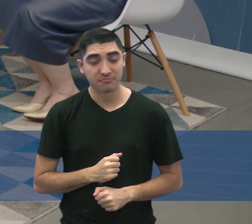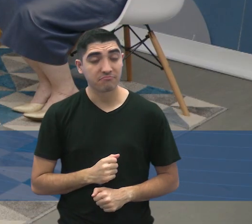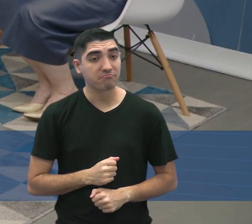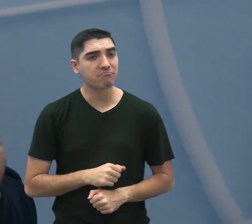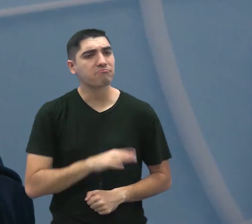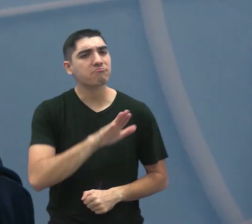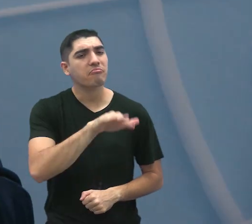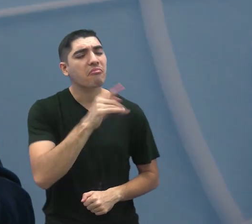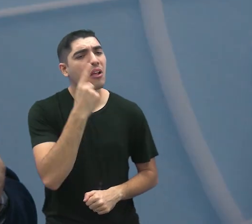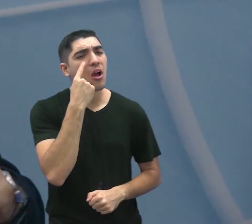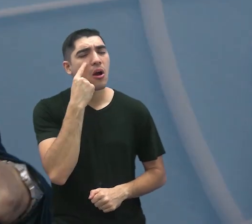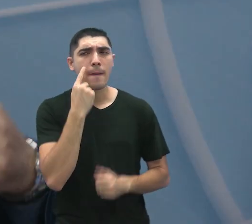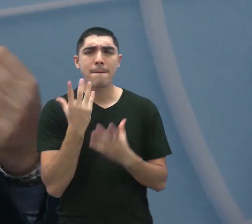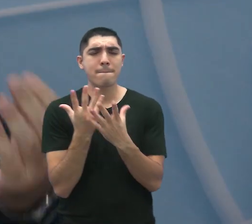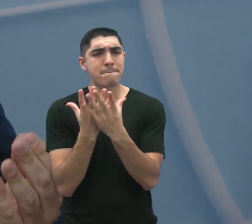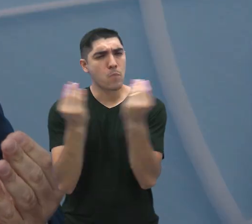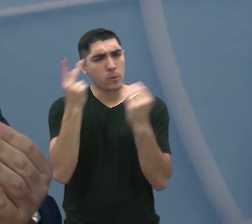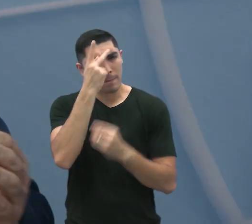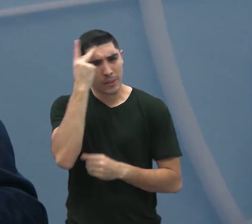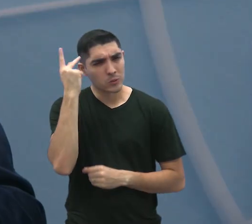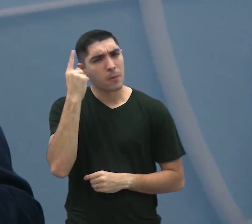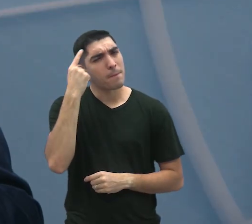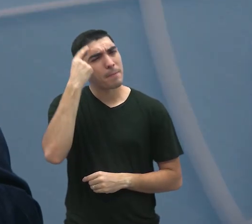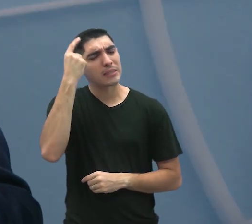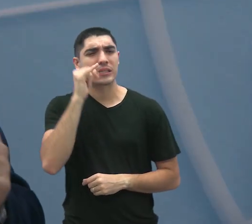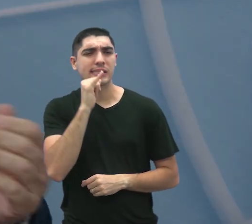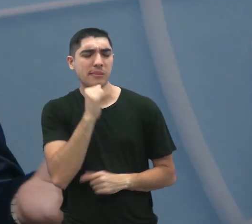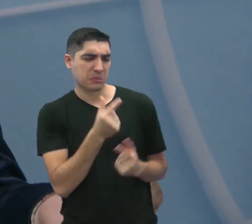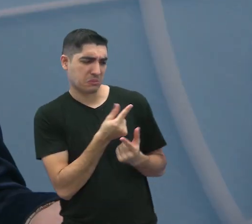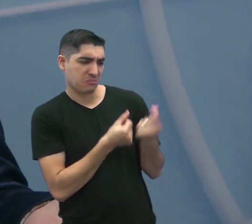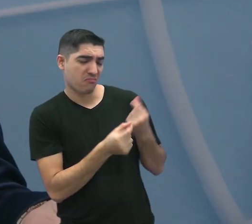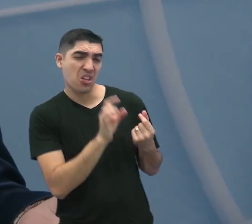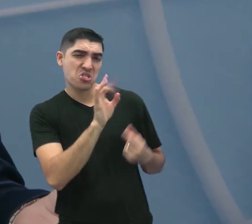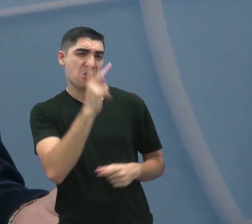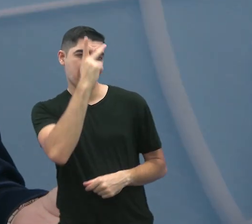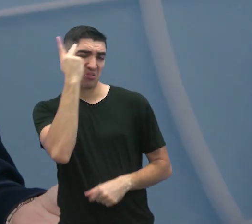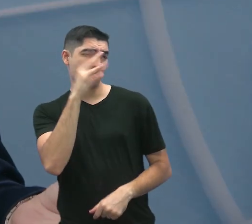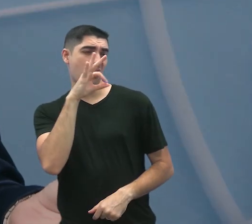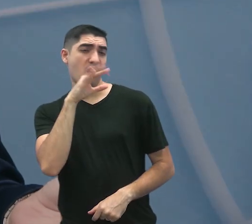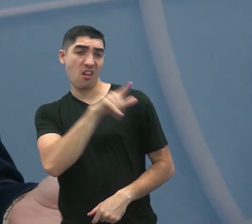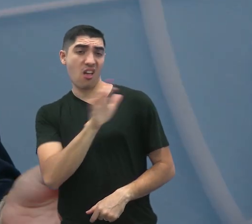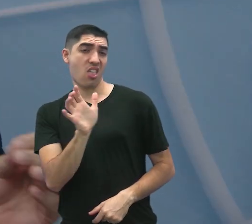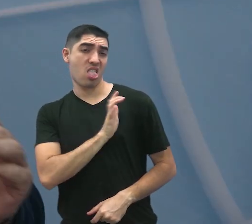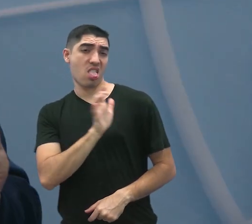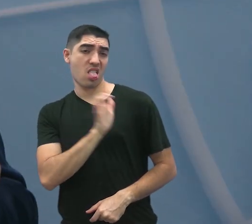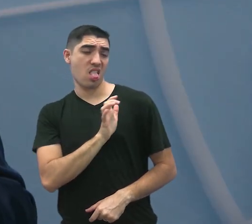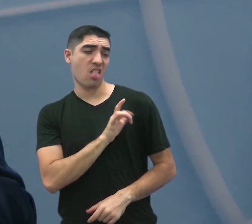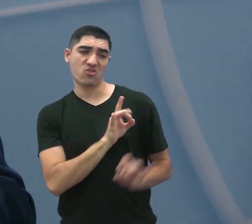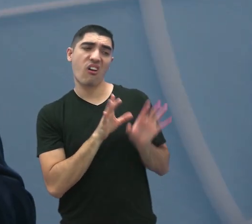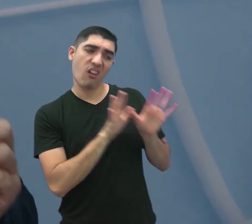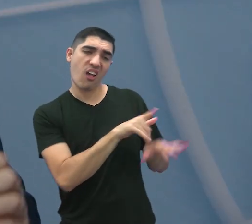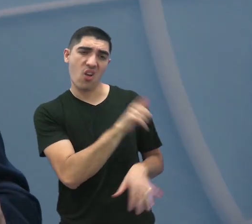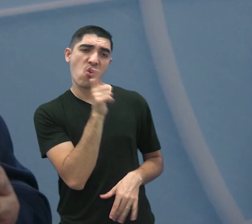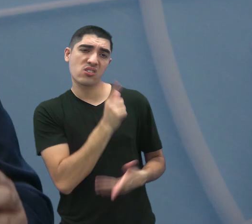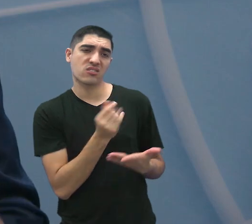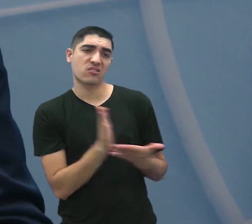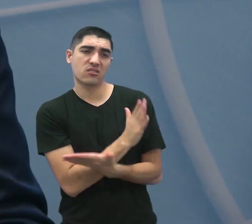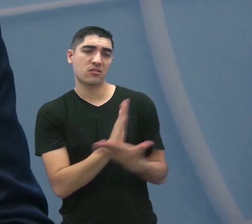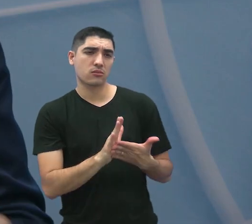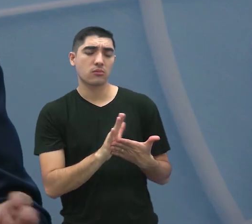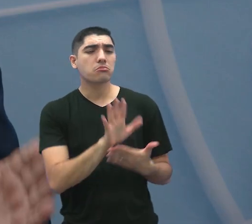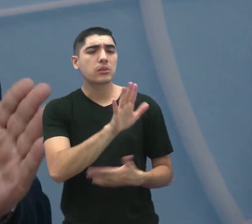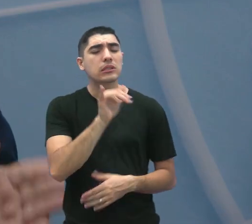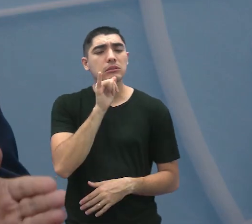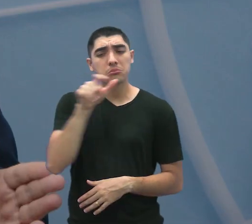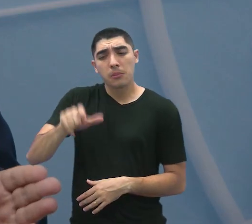muita gente pensa que organizar as finanças é para quem ganha muito, né? Mas mesmo assim, com uma renda